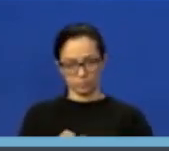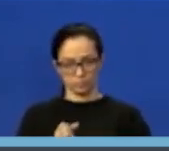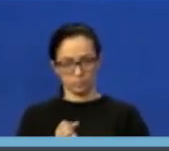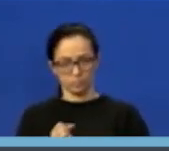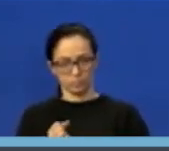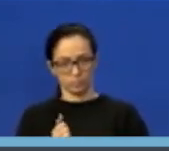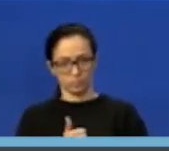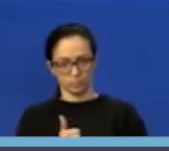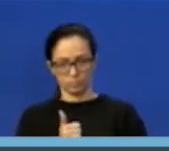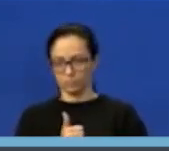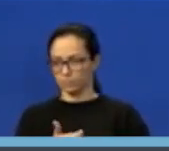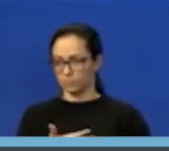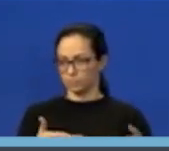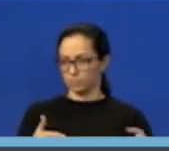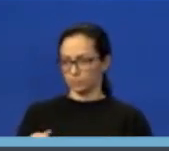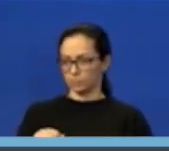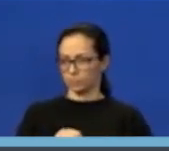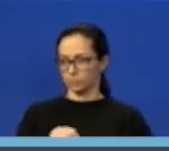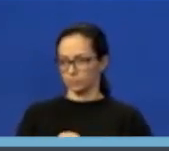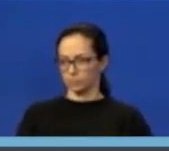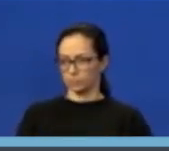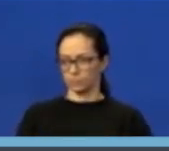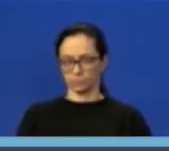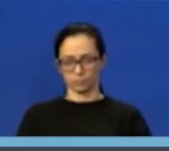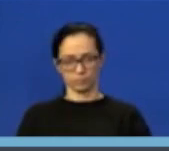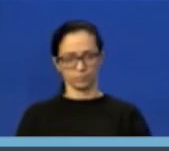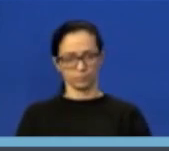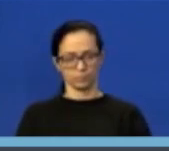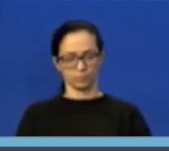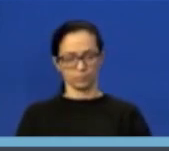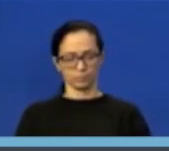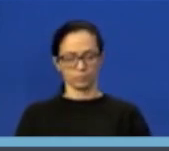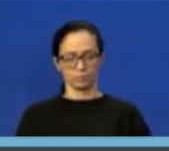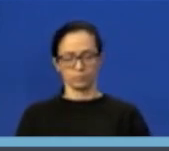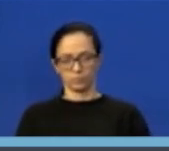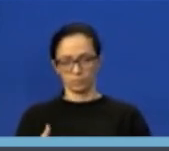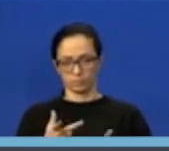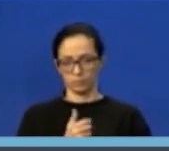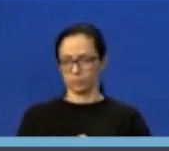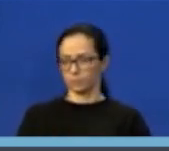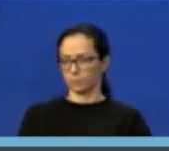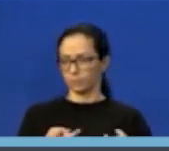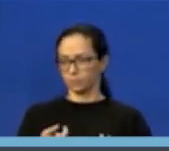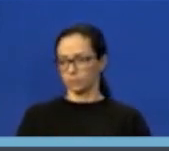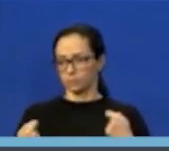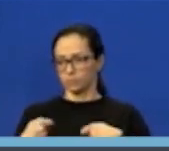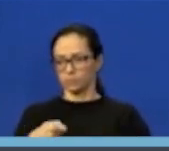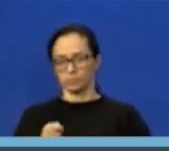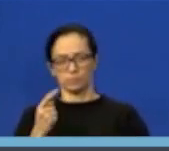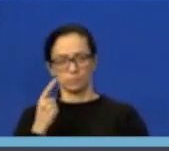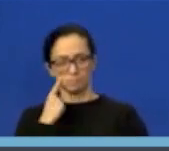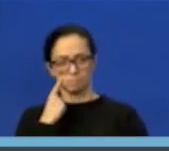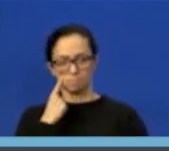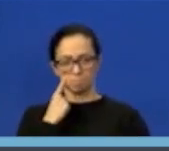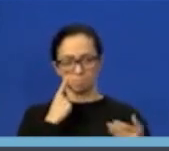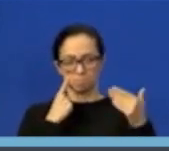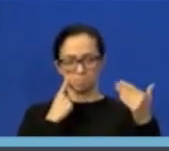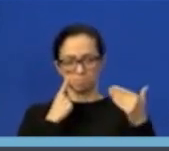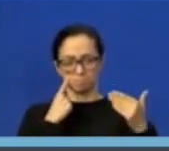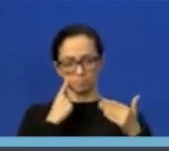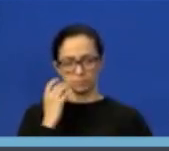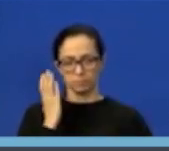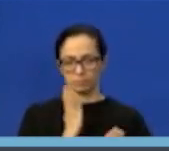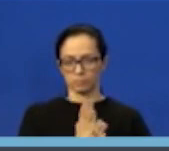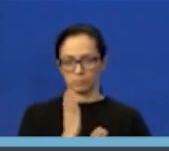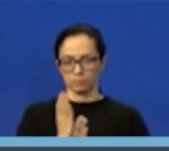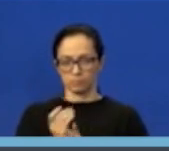laboratoriais, os microbiológicos, os exames de hemocultura. Então, todos eles, na verdade, precisam ser analisados,